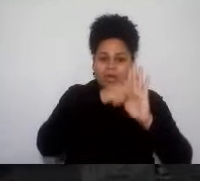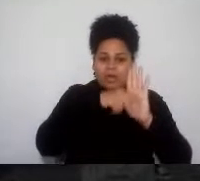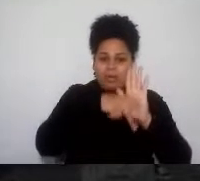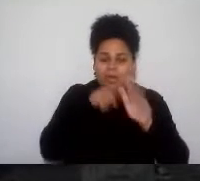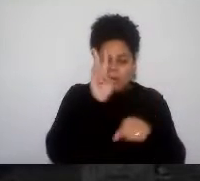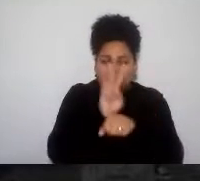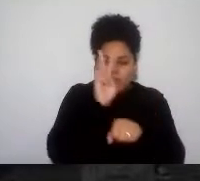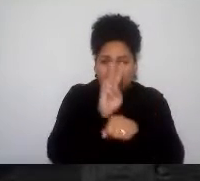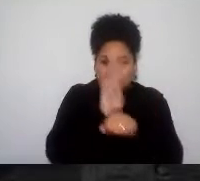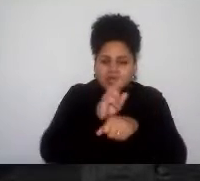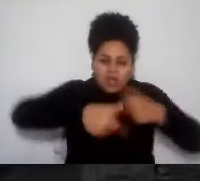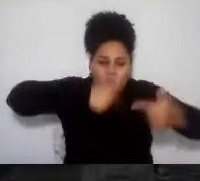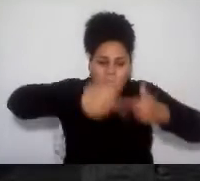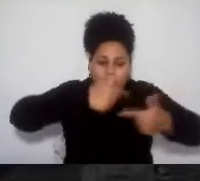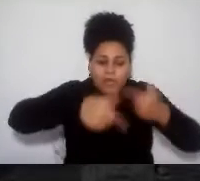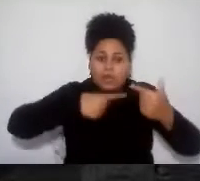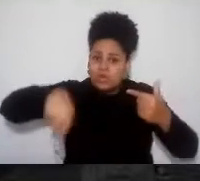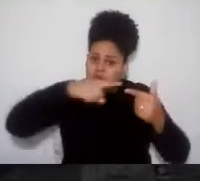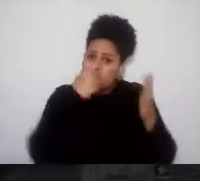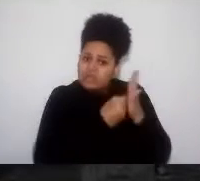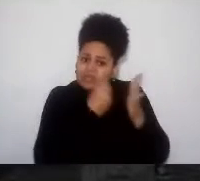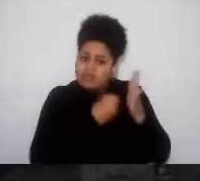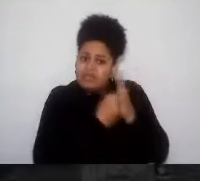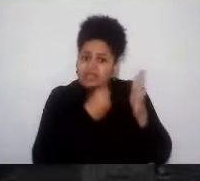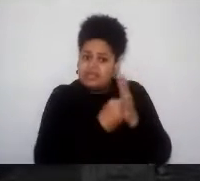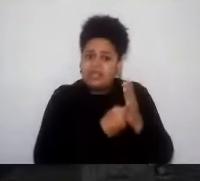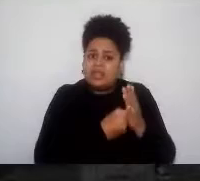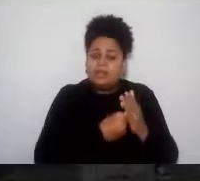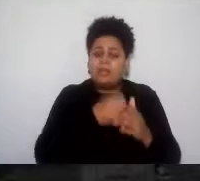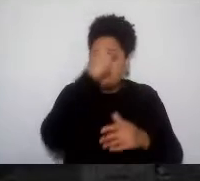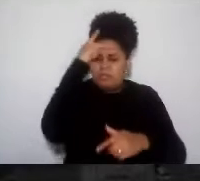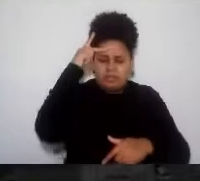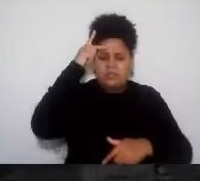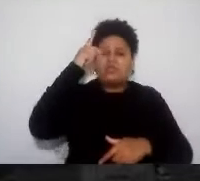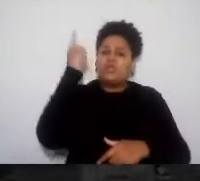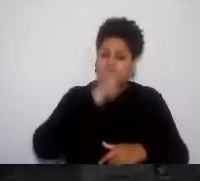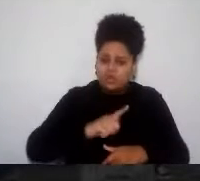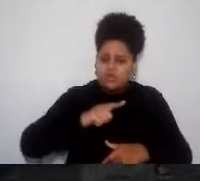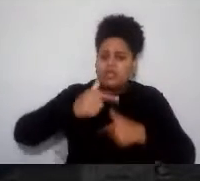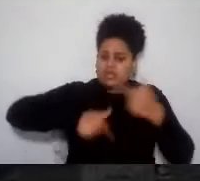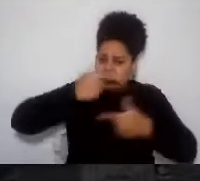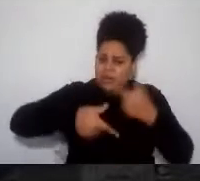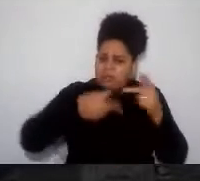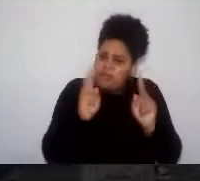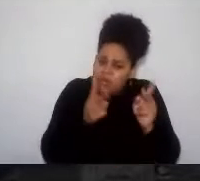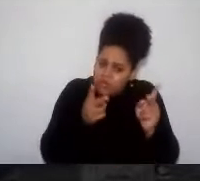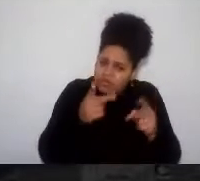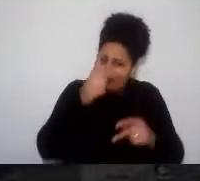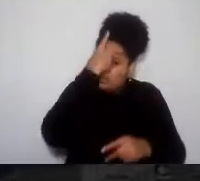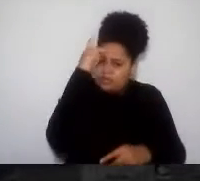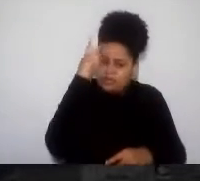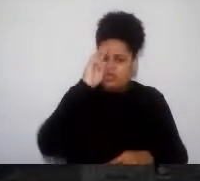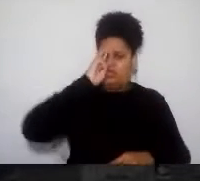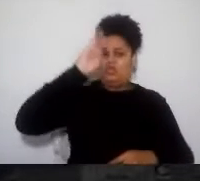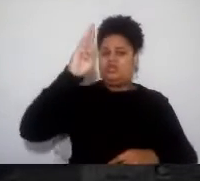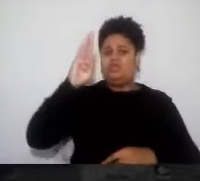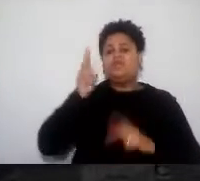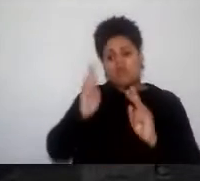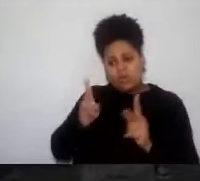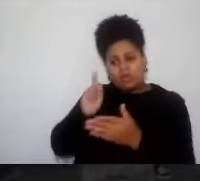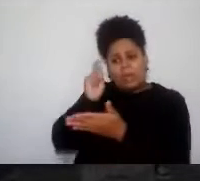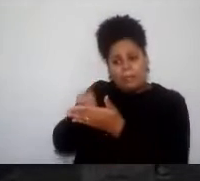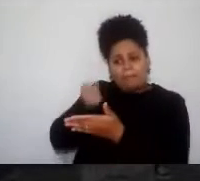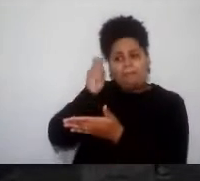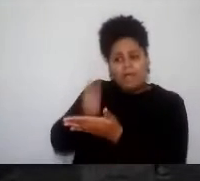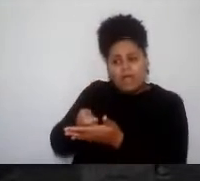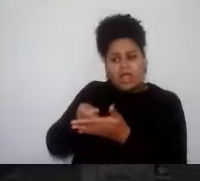que fosse feito, para que os trabalhadores conseguissem manter seus empregos, os empregadores conseguissem manter seus trabalhadores em